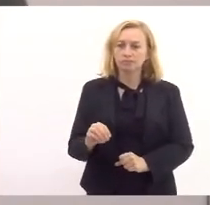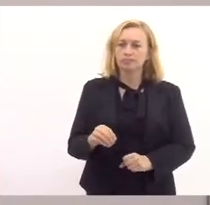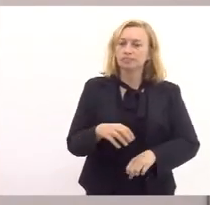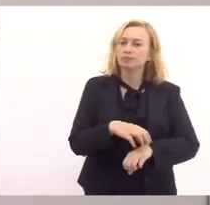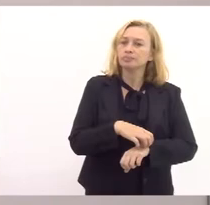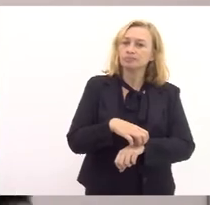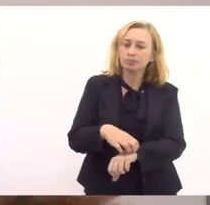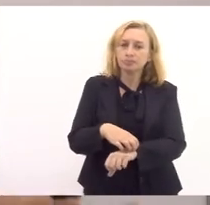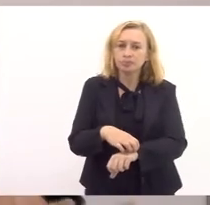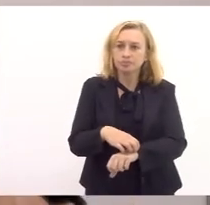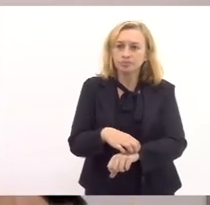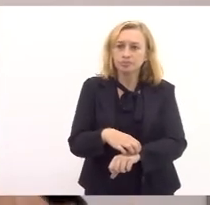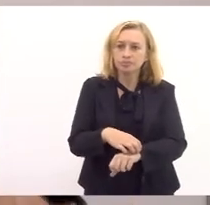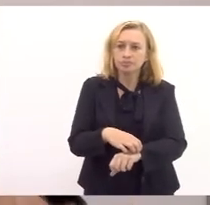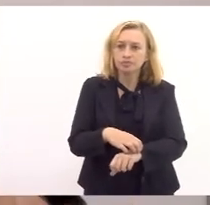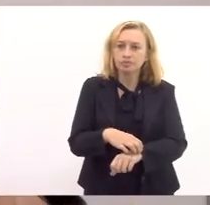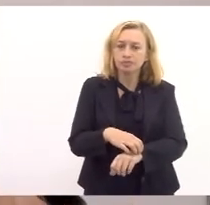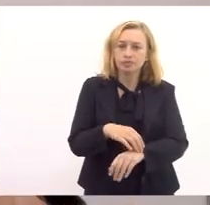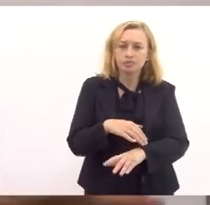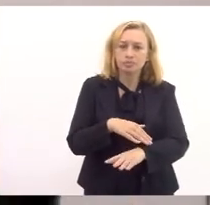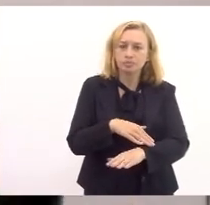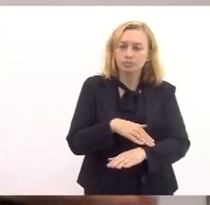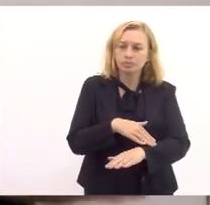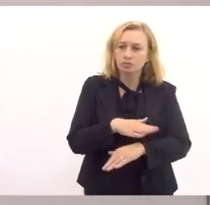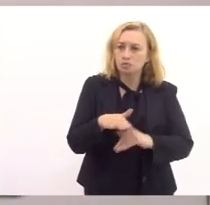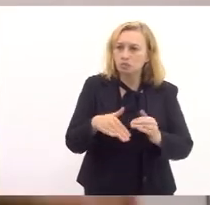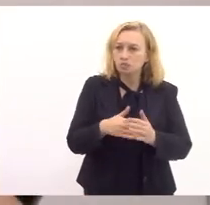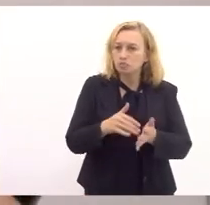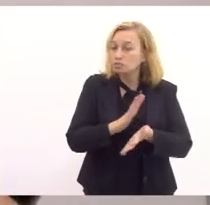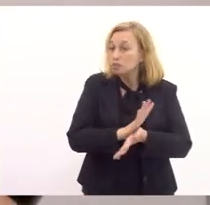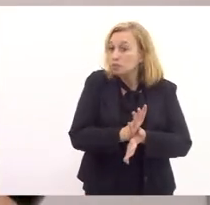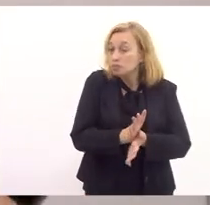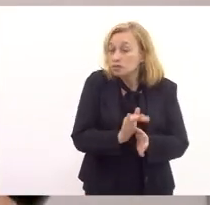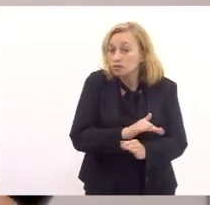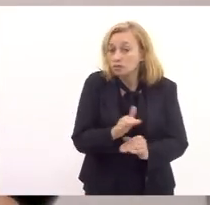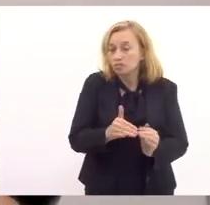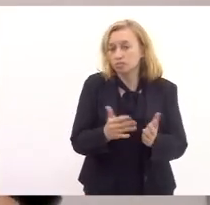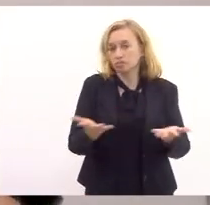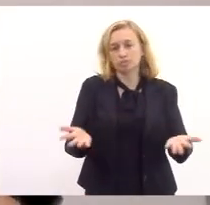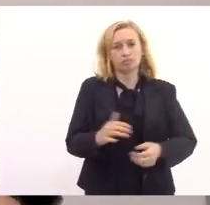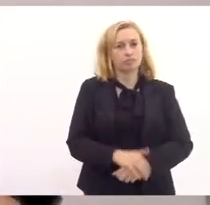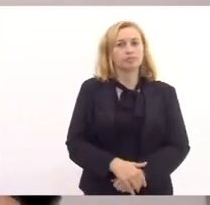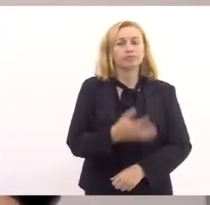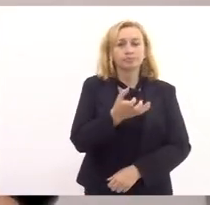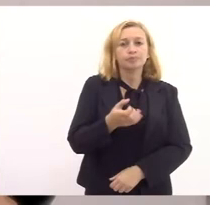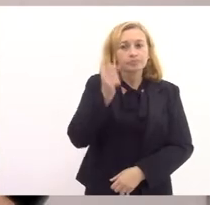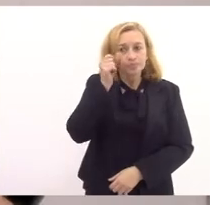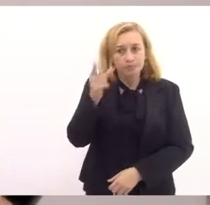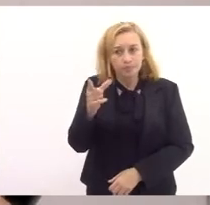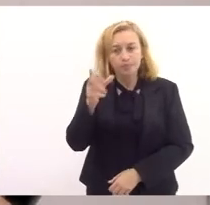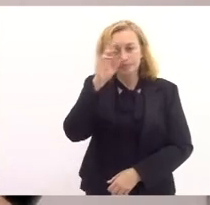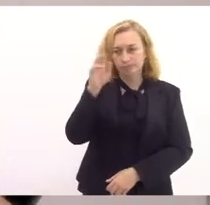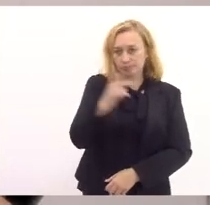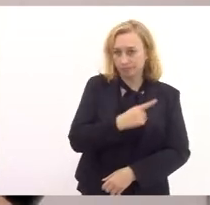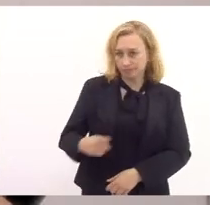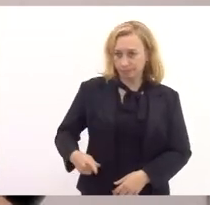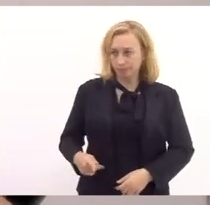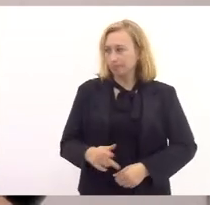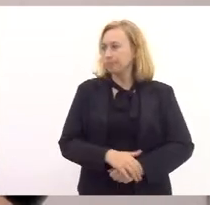maneira total. De uma maneira total. Queria só alertar, senhora presidente,